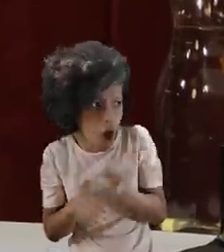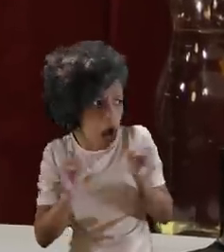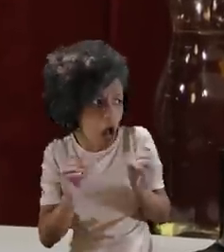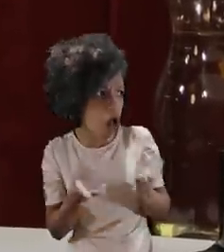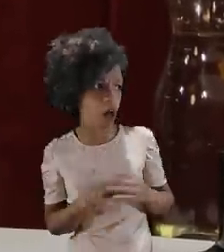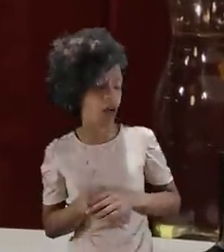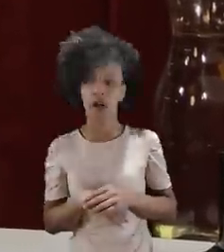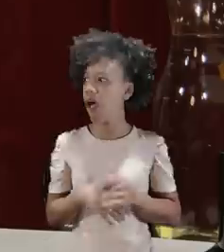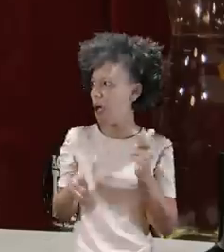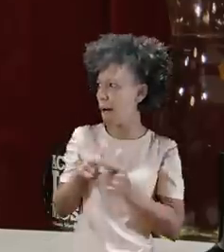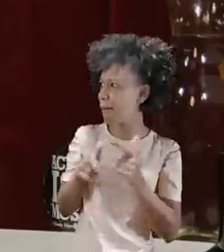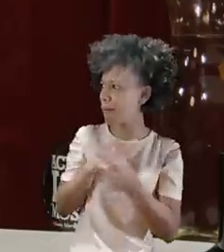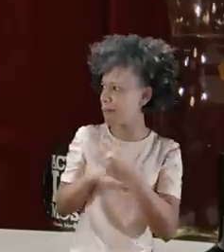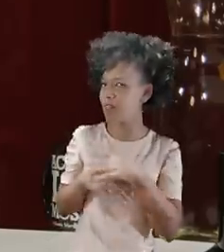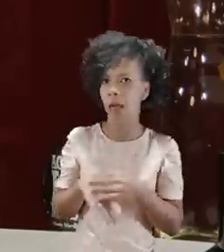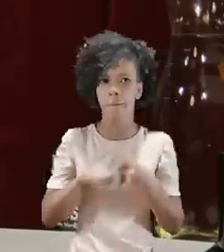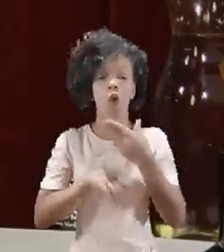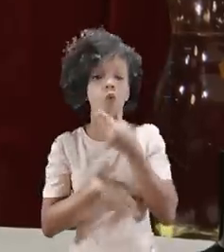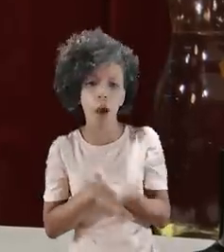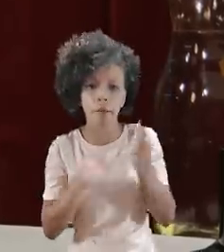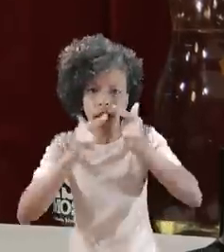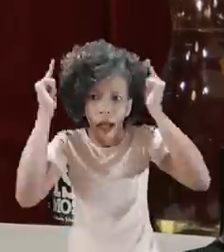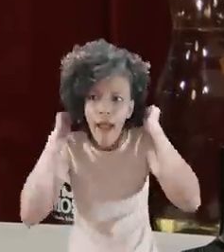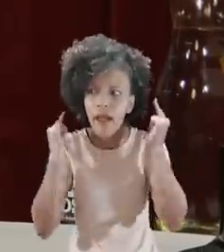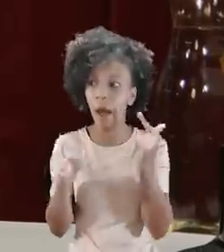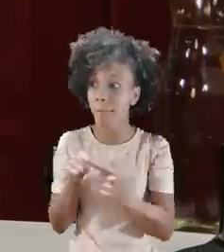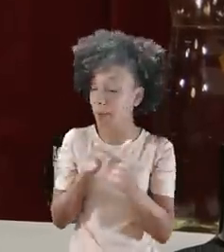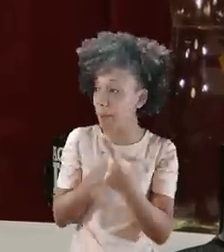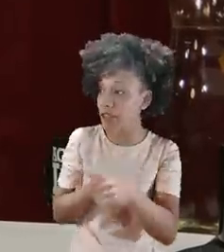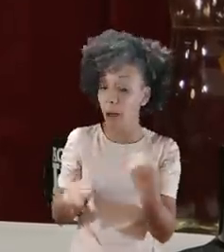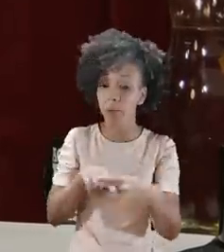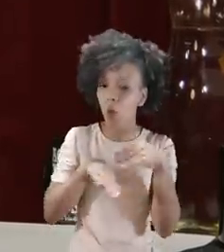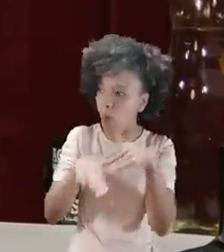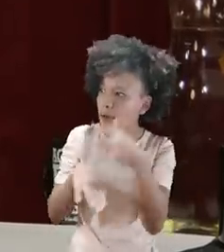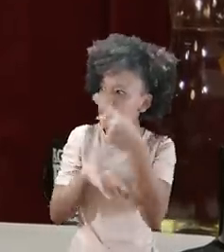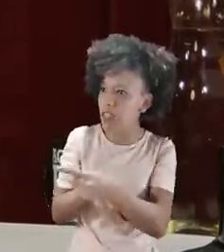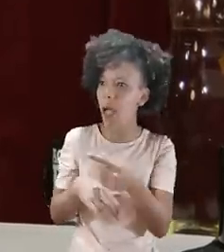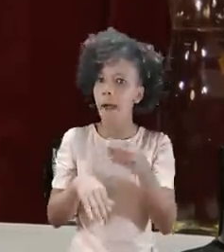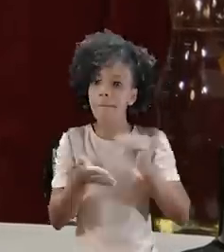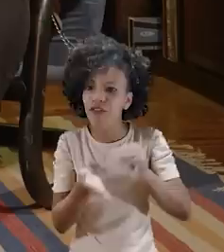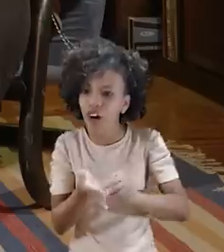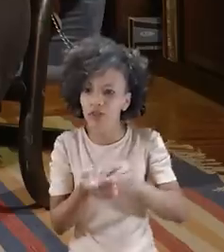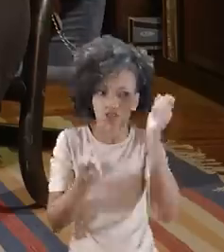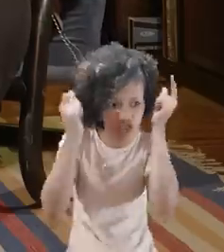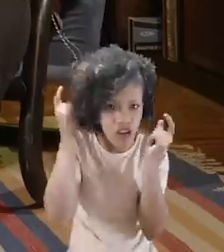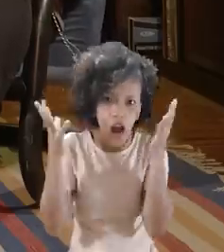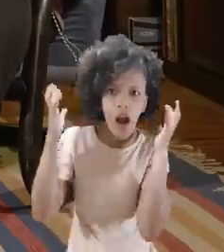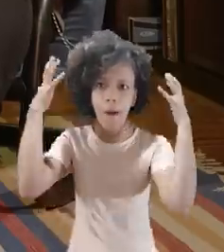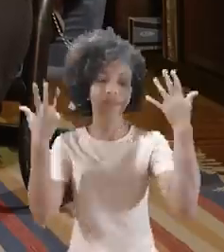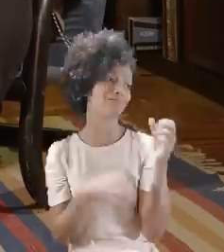problema para você agora eu tô observando o cara que a careca é um problema para você porque geralmente vai culpar você pela falta de cabelo dele